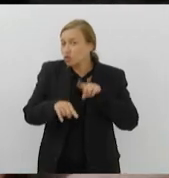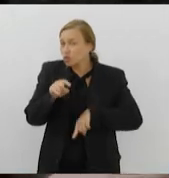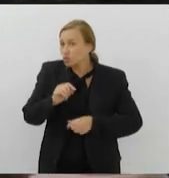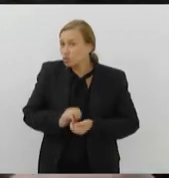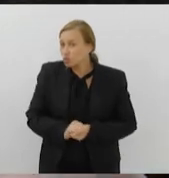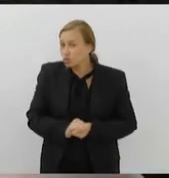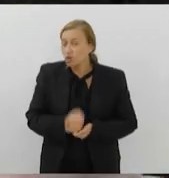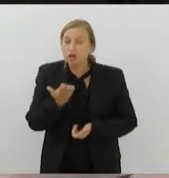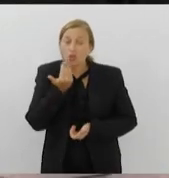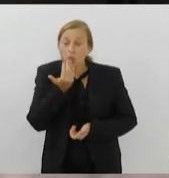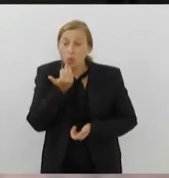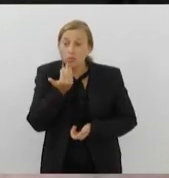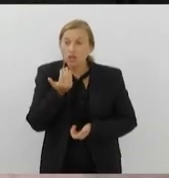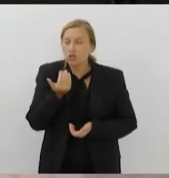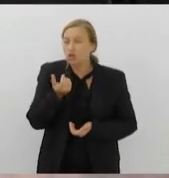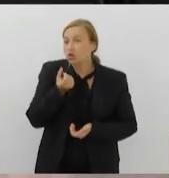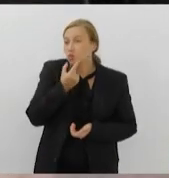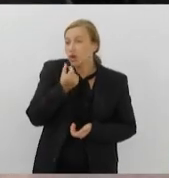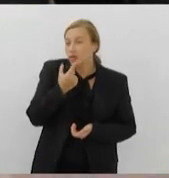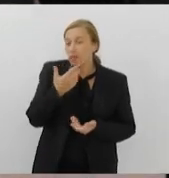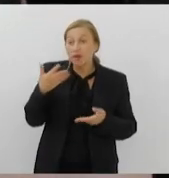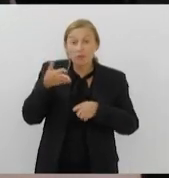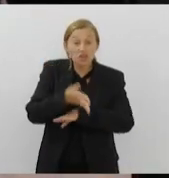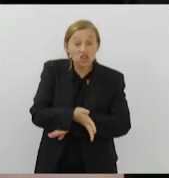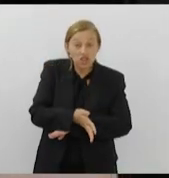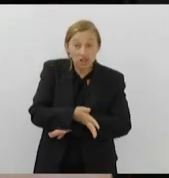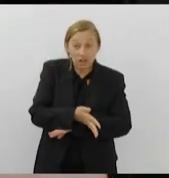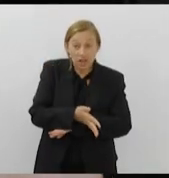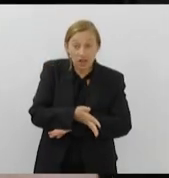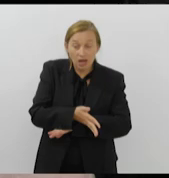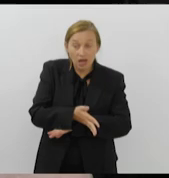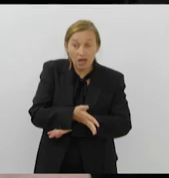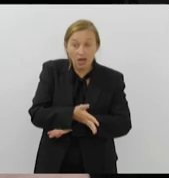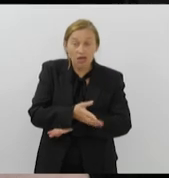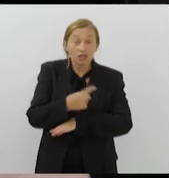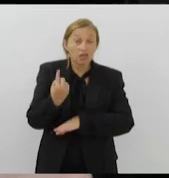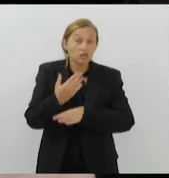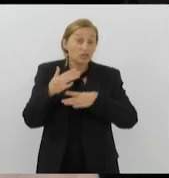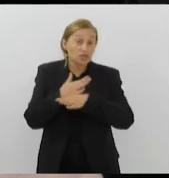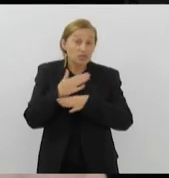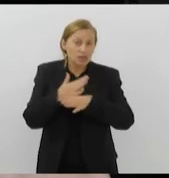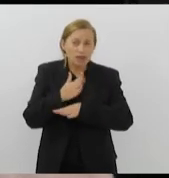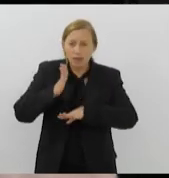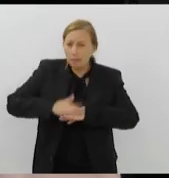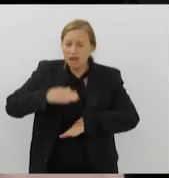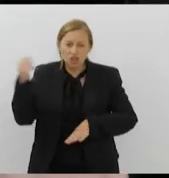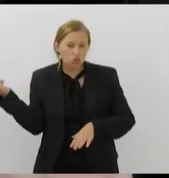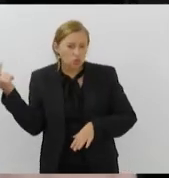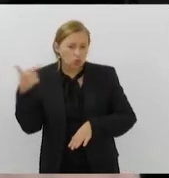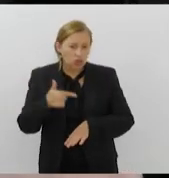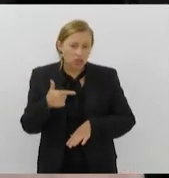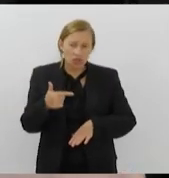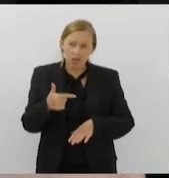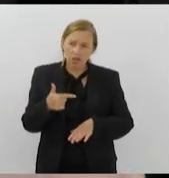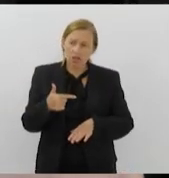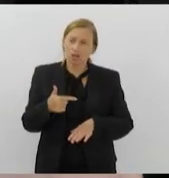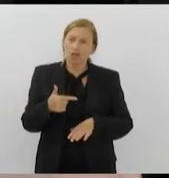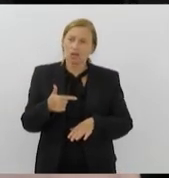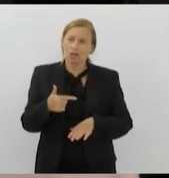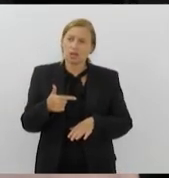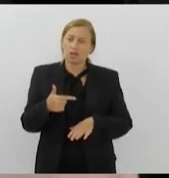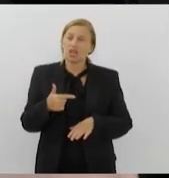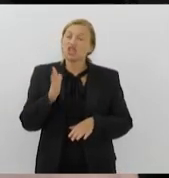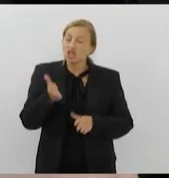do alimento, do remédio, para chegar nas prateleiras da nossa região. É muito maior, é muito mais alto, já tem o custo da